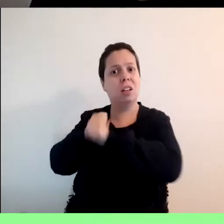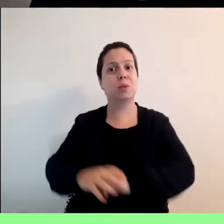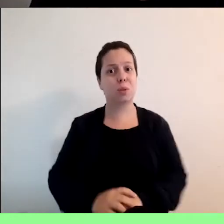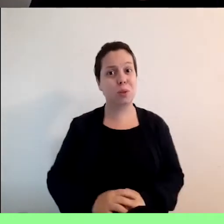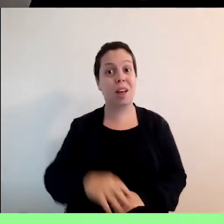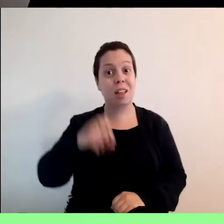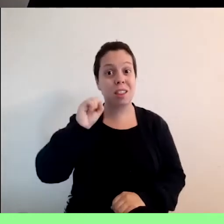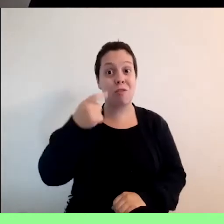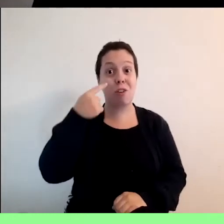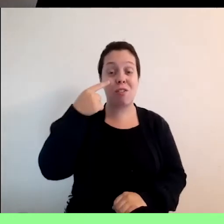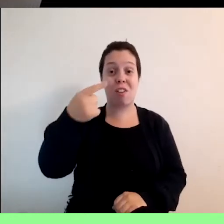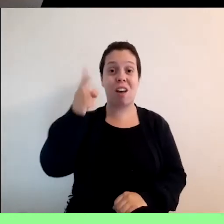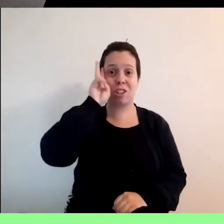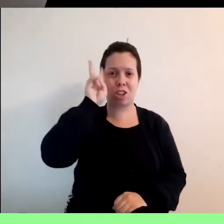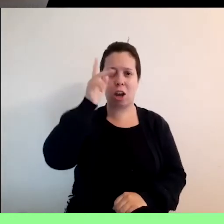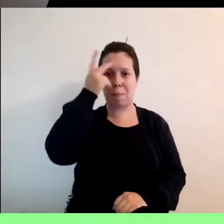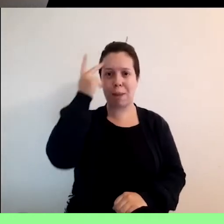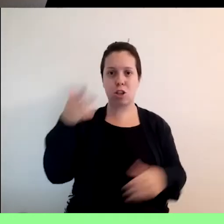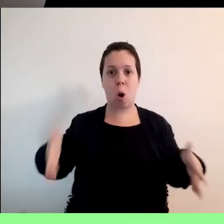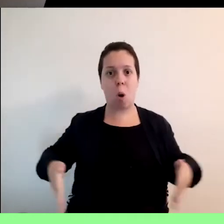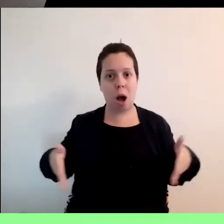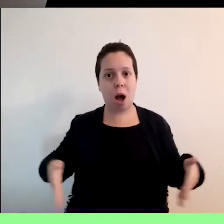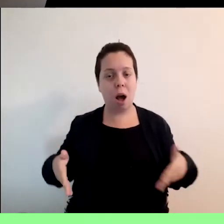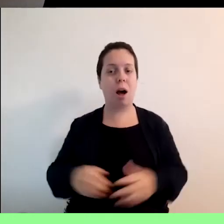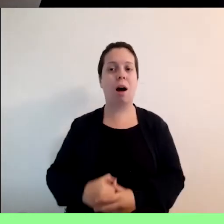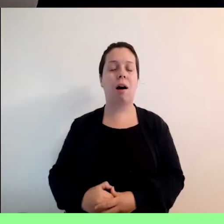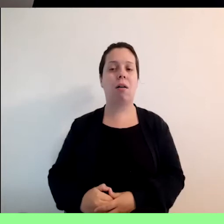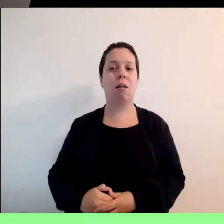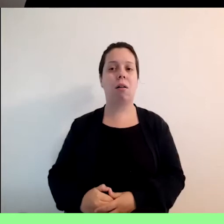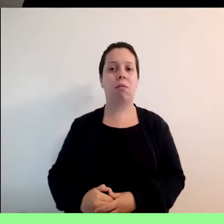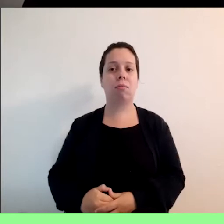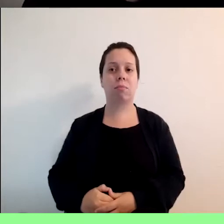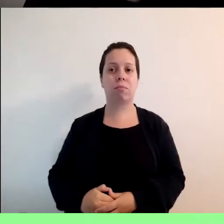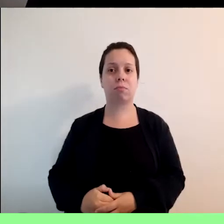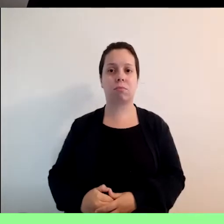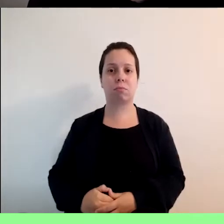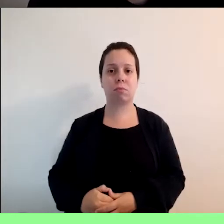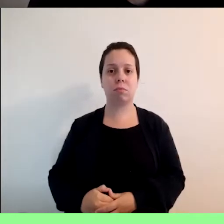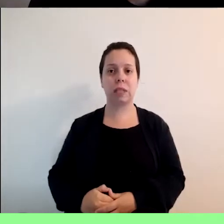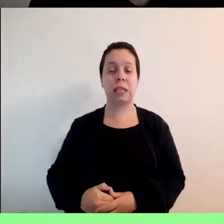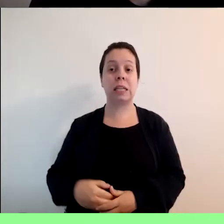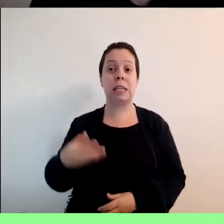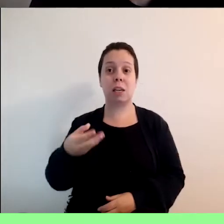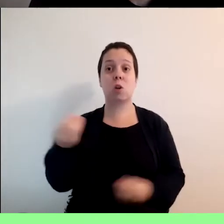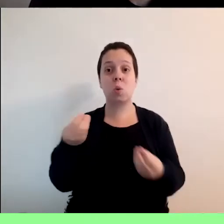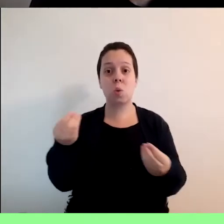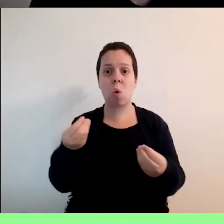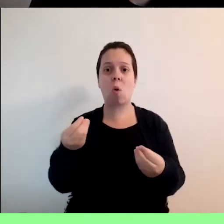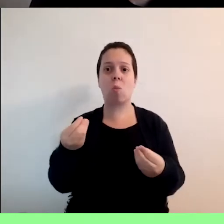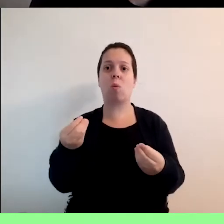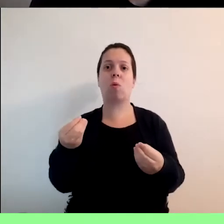com tetraplegia, né? A, a ação delas, de fato, né? De estarem se